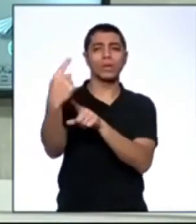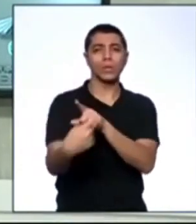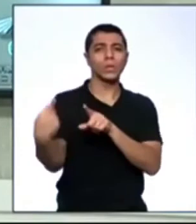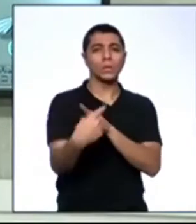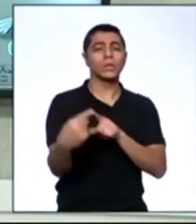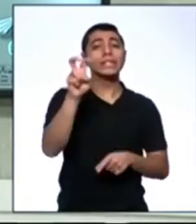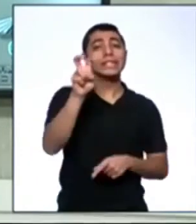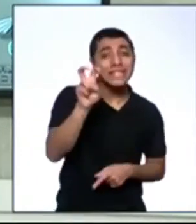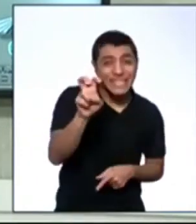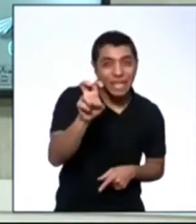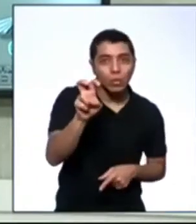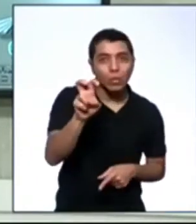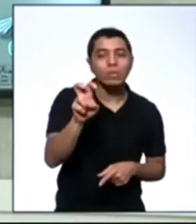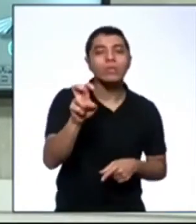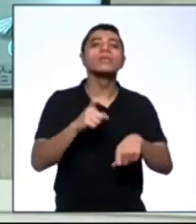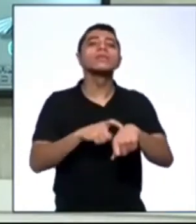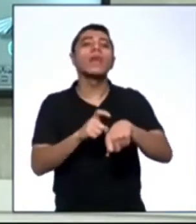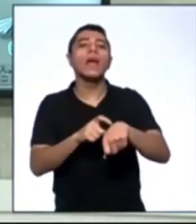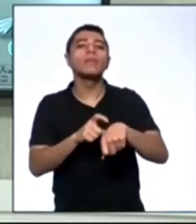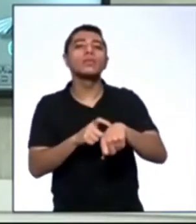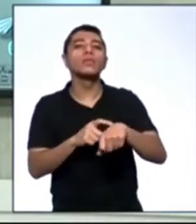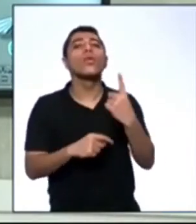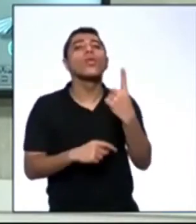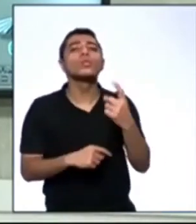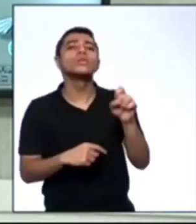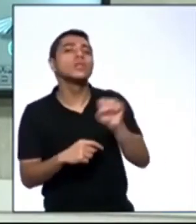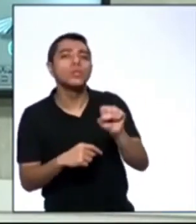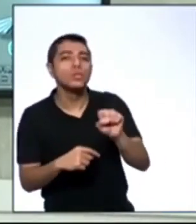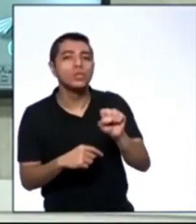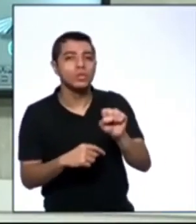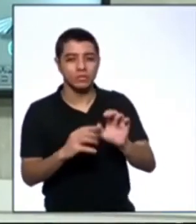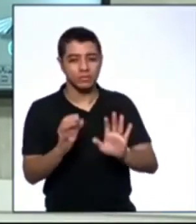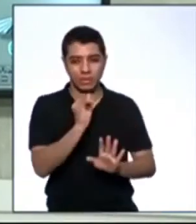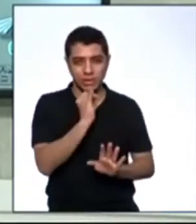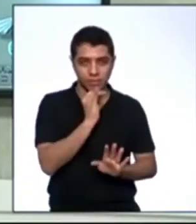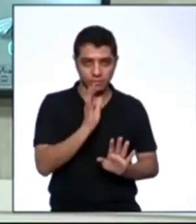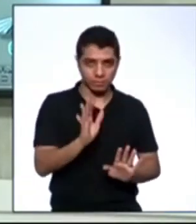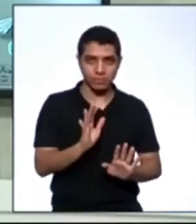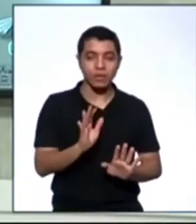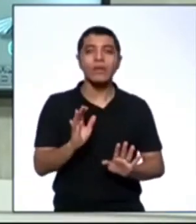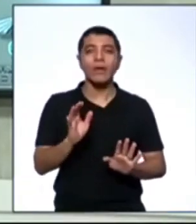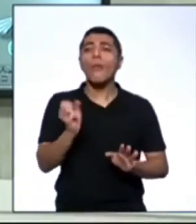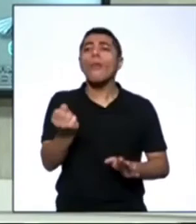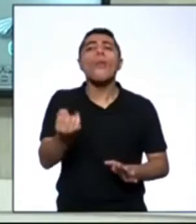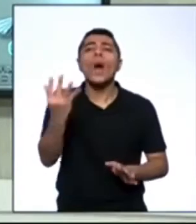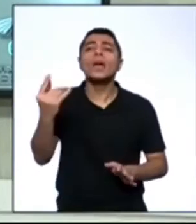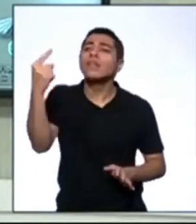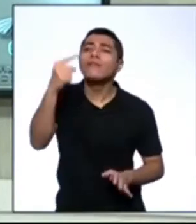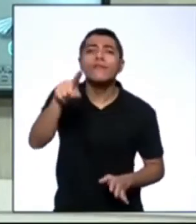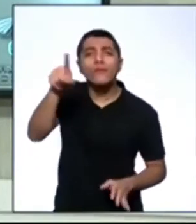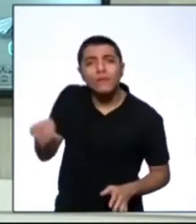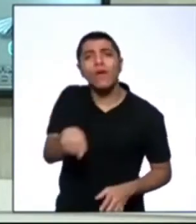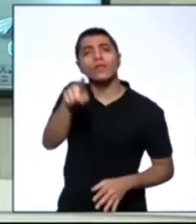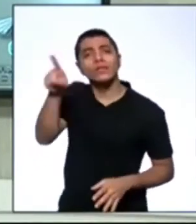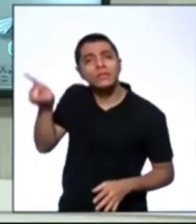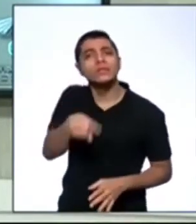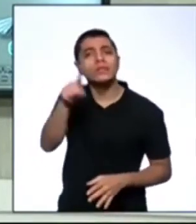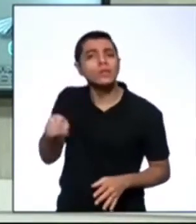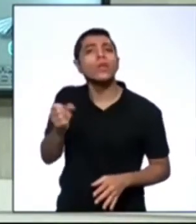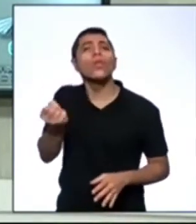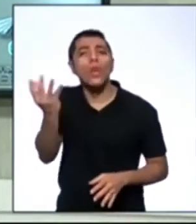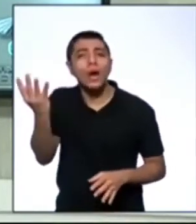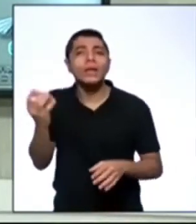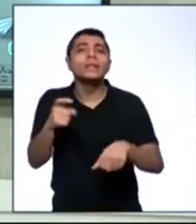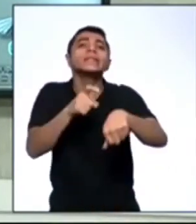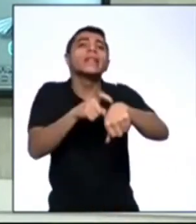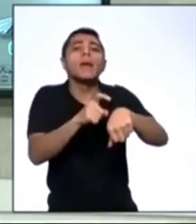de voltas por segundo, número de voltas por minuto, isso a gente dá o nome de frequência. Então, o número de voltas pelo intervalo